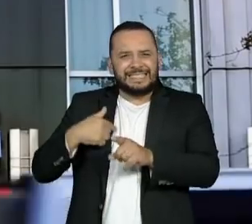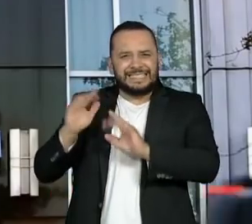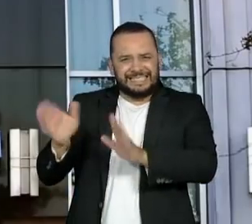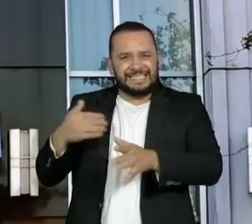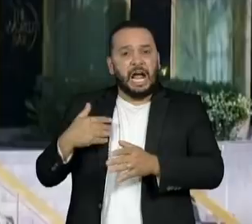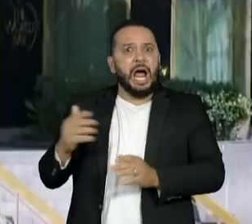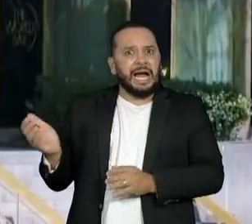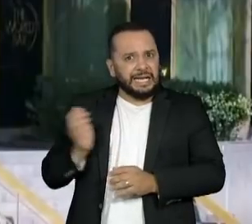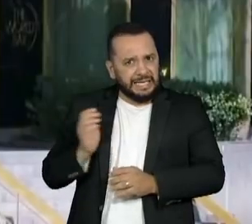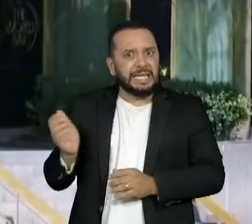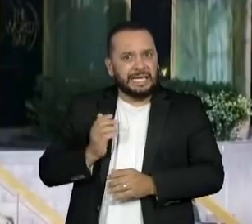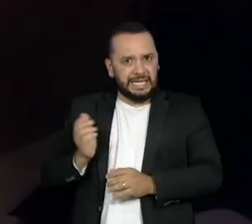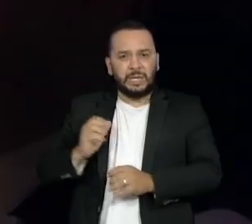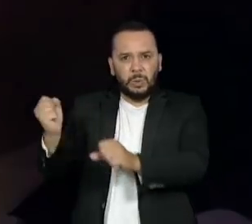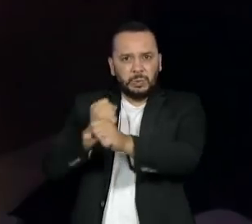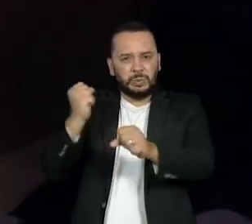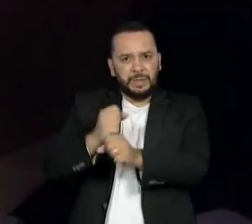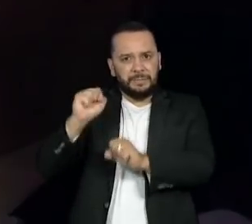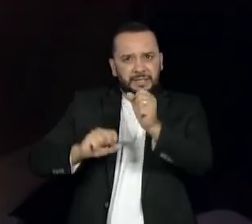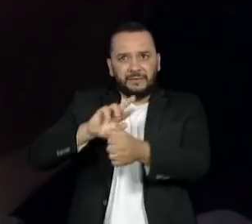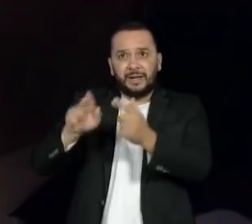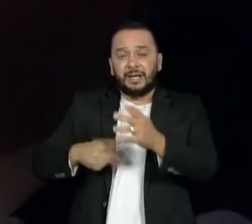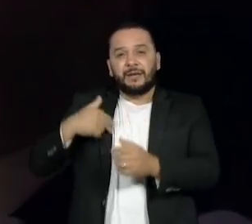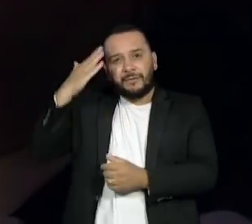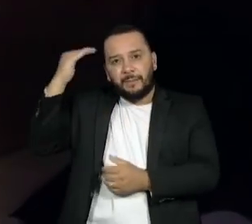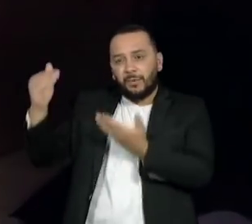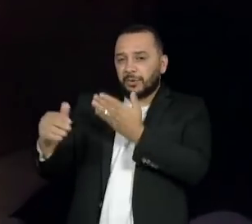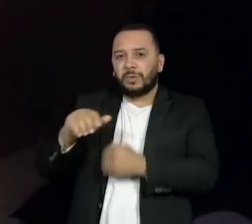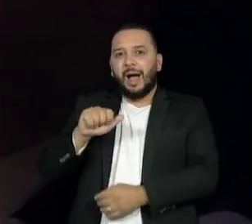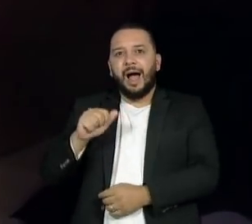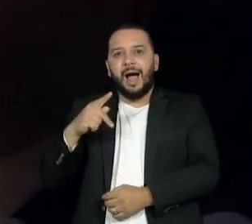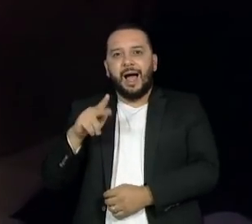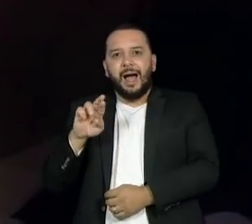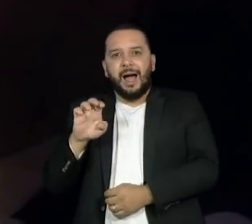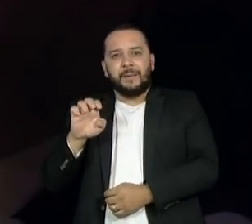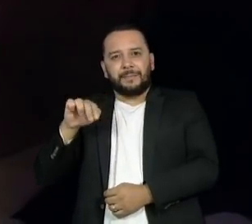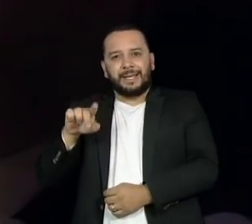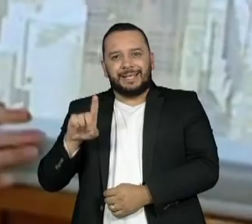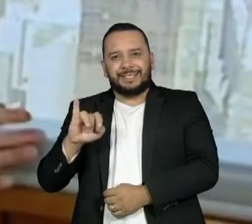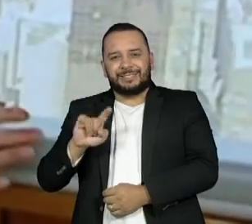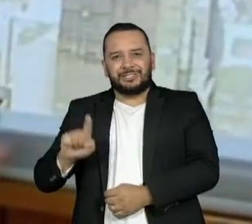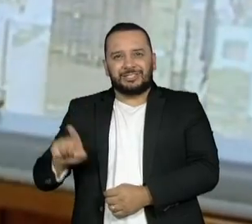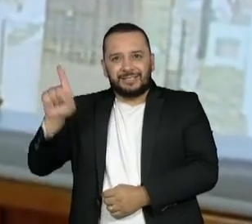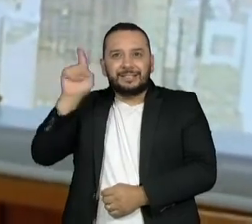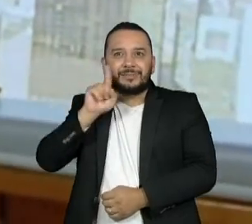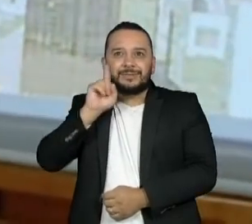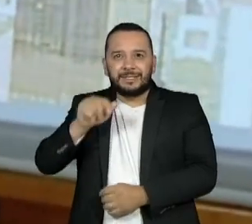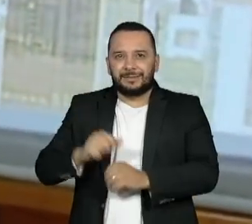império empresarial, Trump ficou famoso quando apresentou o programa O Aprendiz na TV americana.